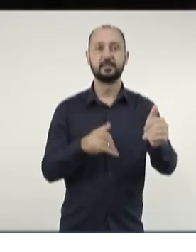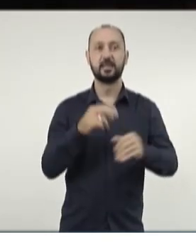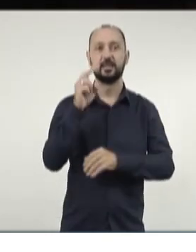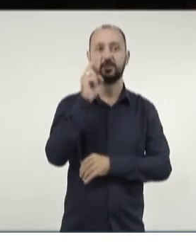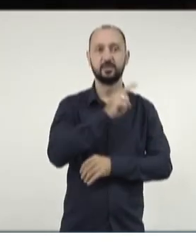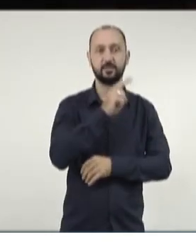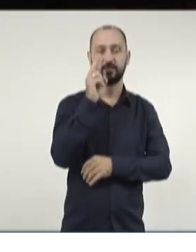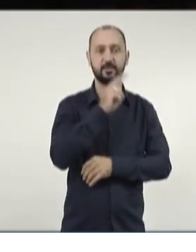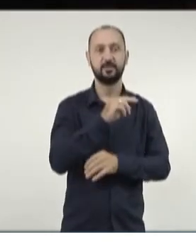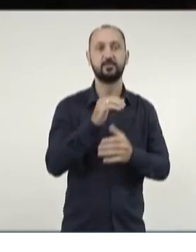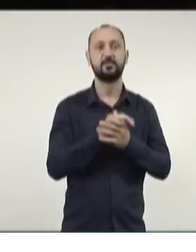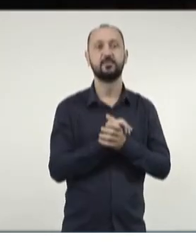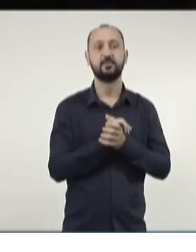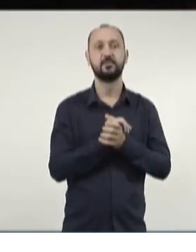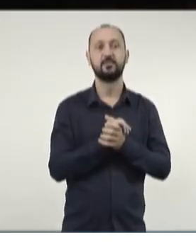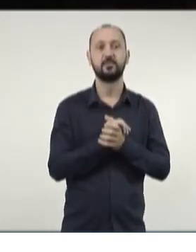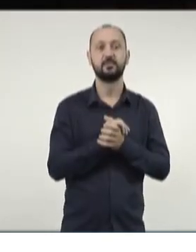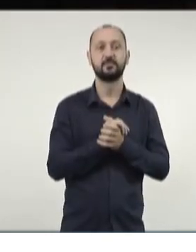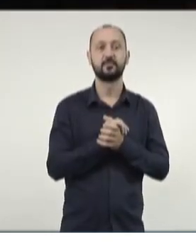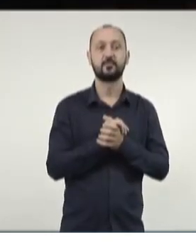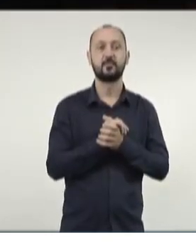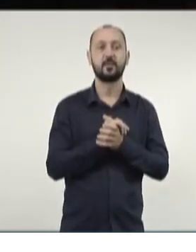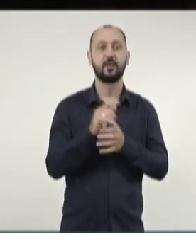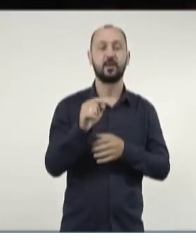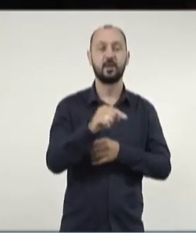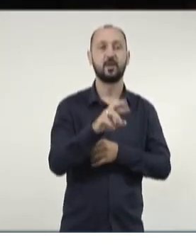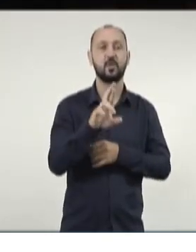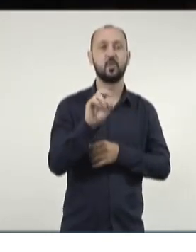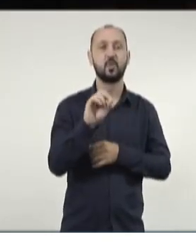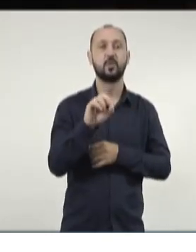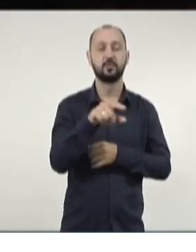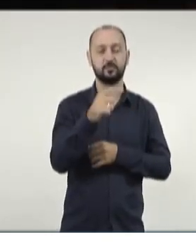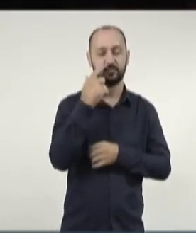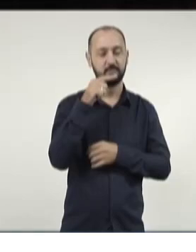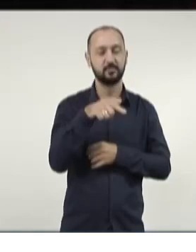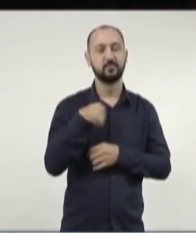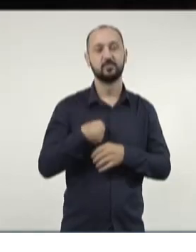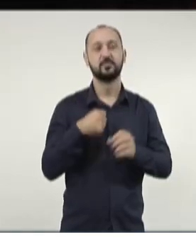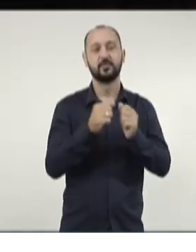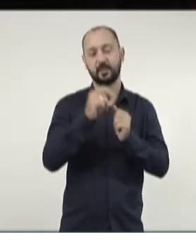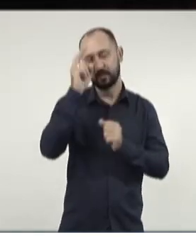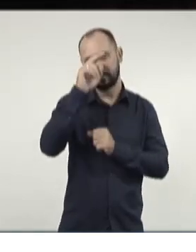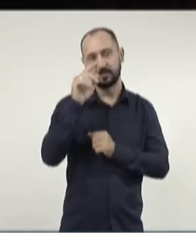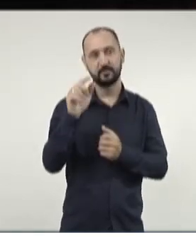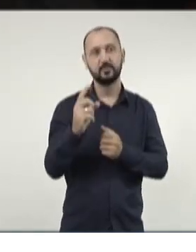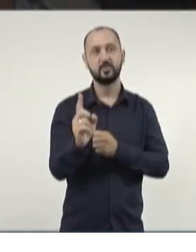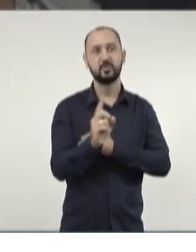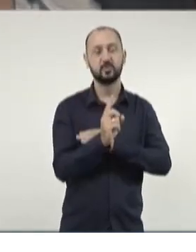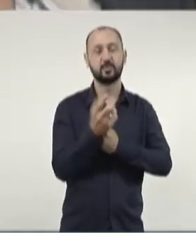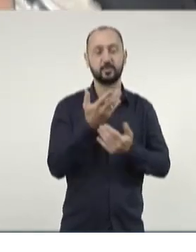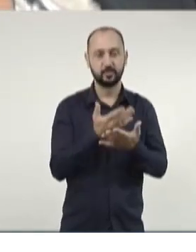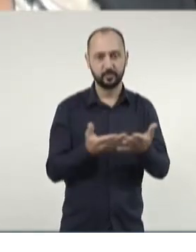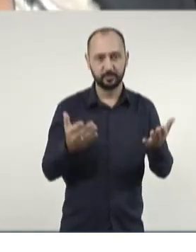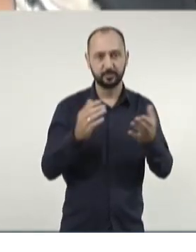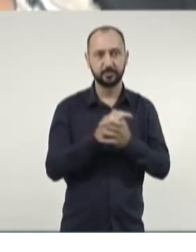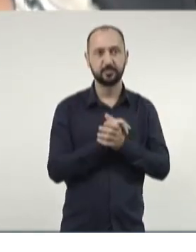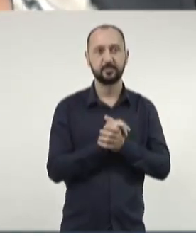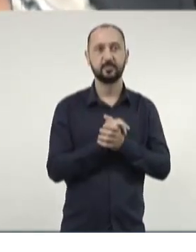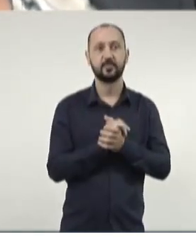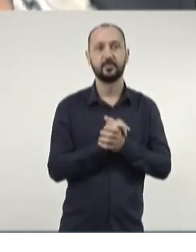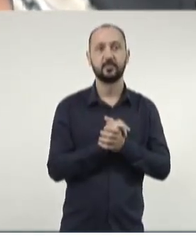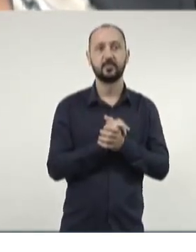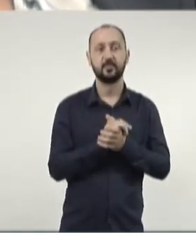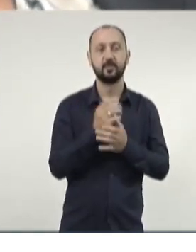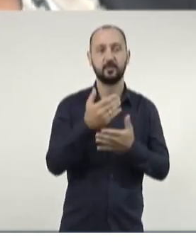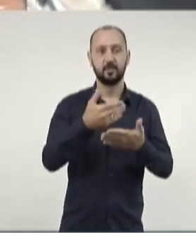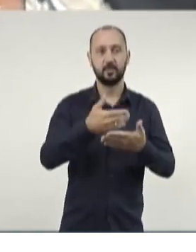emergência. E acho que a doutora Rô está aí, ela vai lembrar dessa história dessa paciente, só para poder compartilhar. Eu peguei